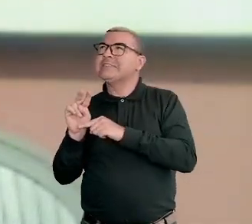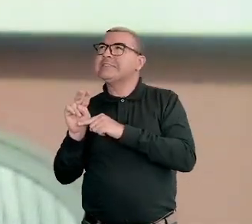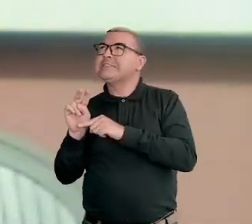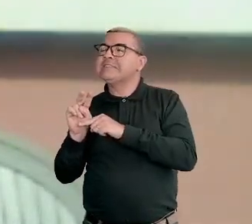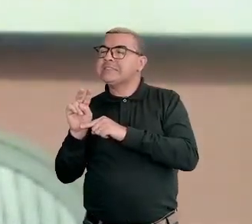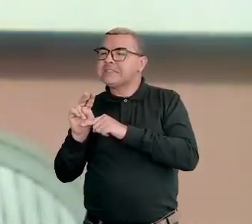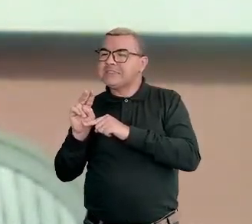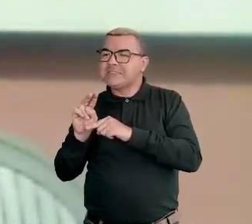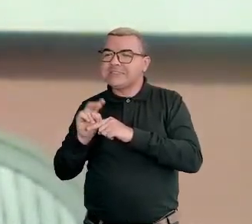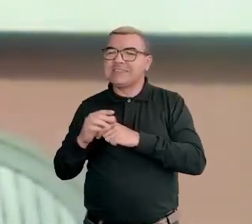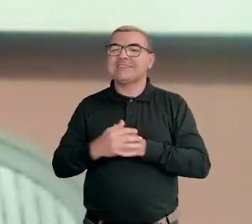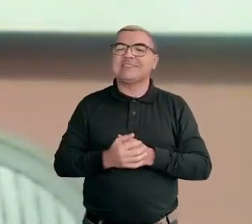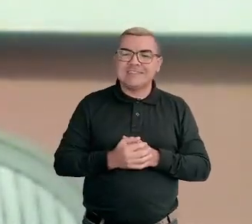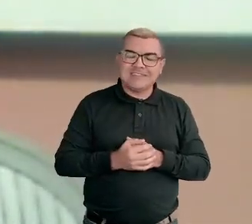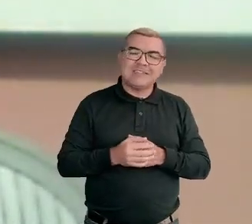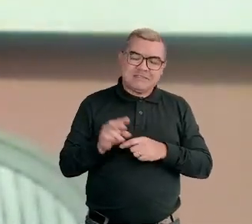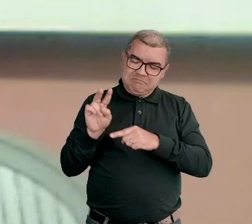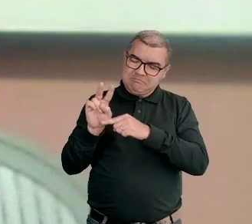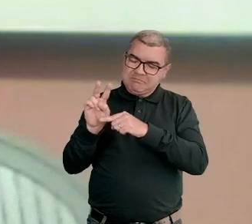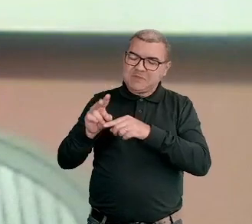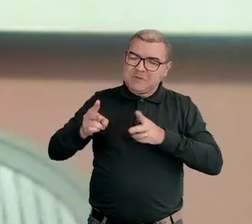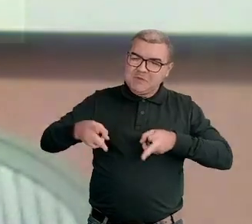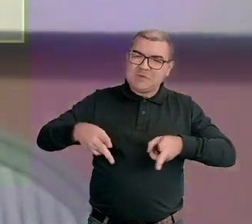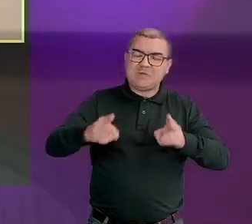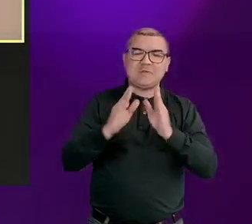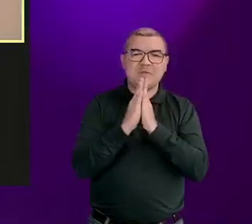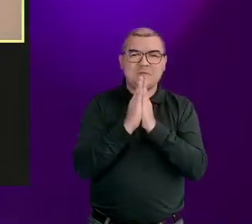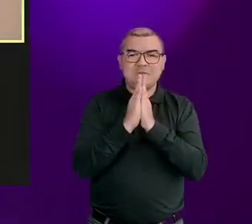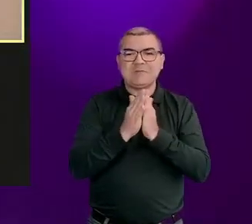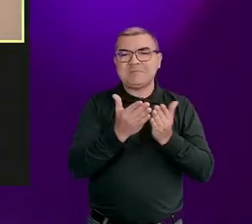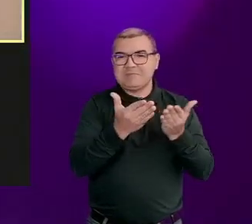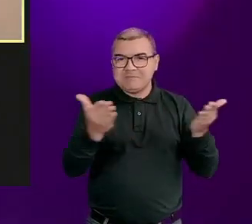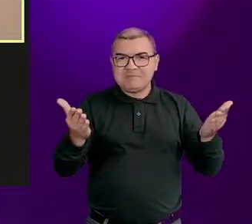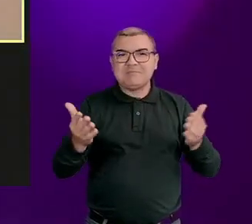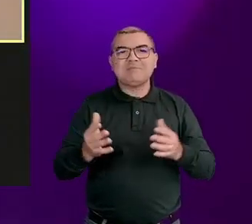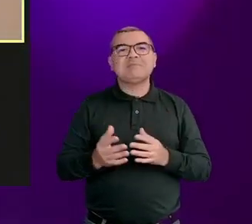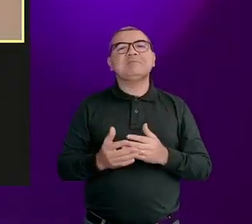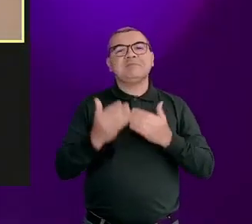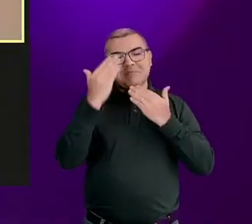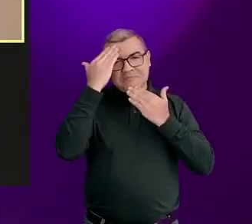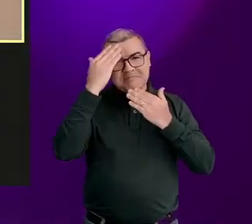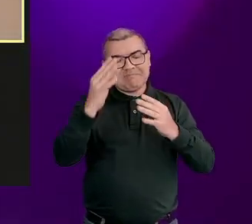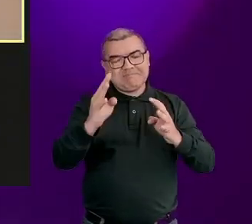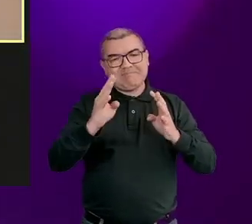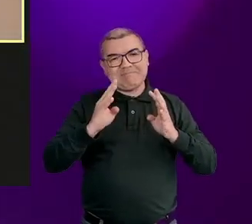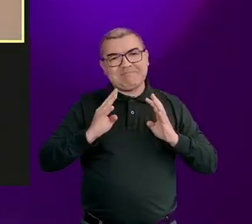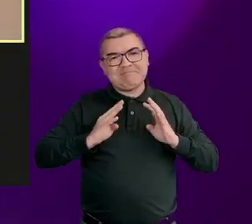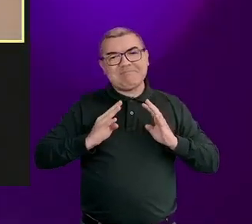reparador e a esperança no homem possa resistir. Muito obrigada pela atenção.